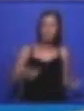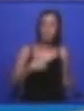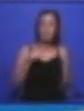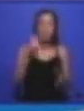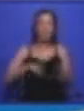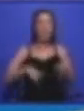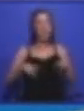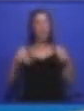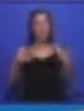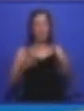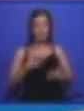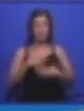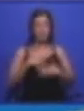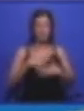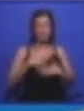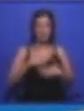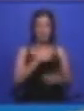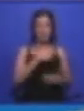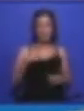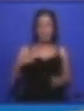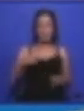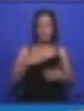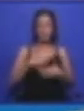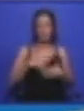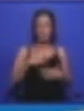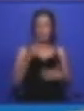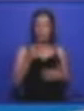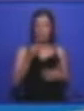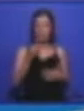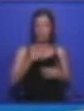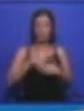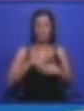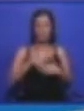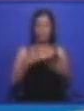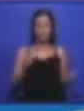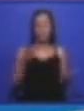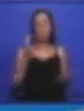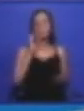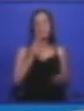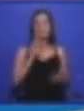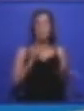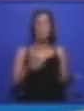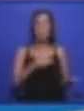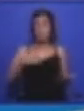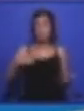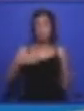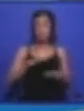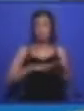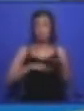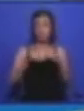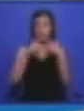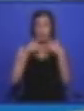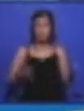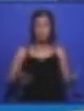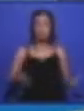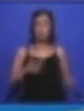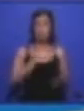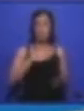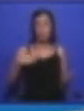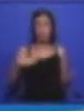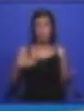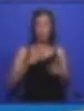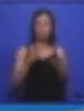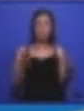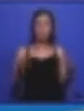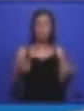única riqueza que eu quero é minha saúde, minha. Três vezes minha. Isso é o mais importante. A É o pessoa com mais saúde consegue importante. fazer tudo. Eu com O resto vem saúde, por acréscimo,